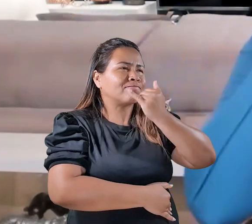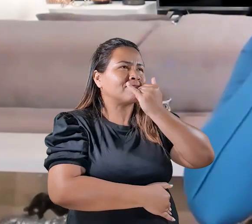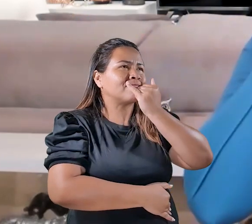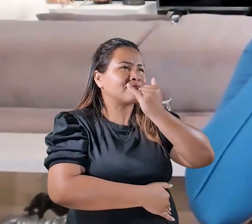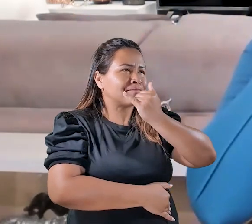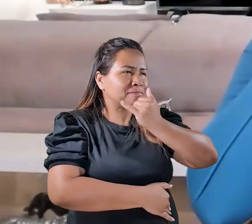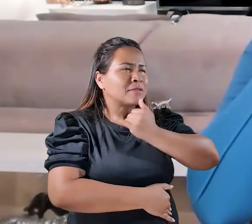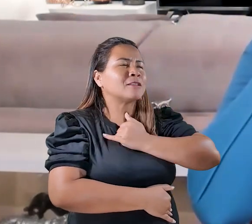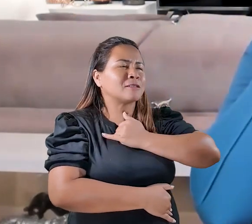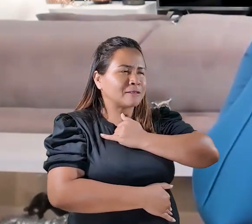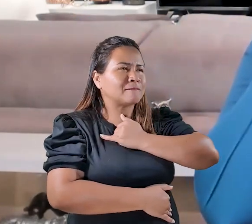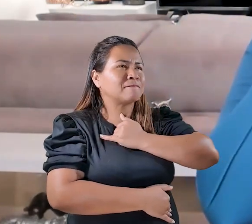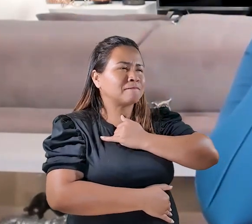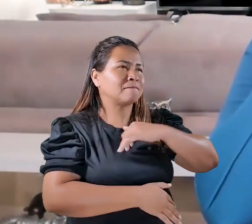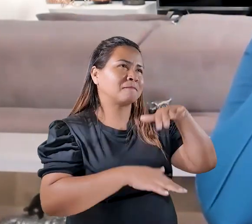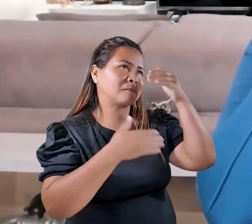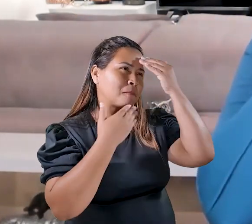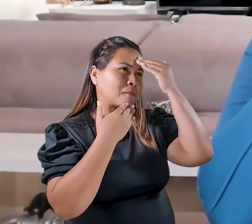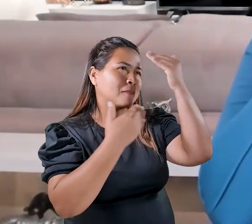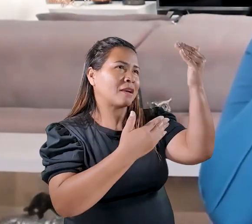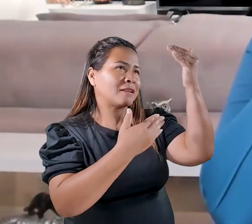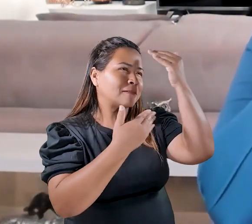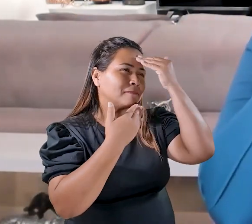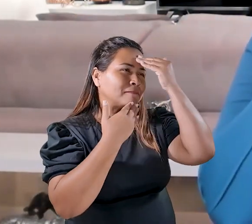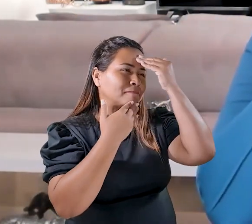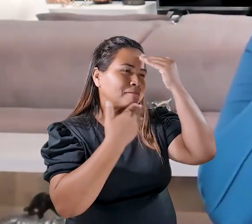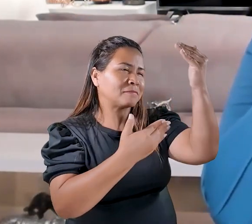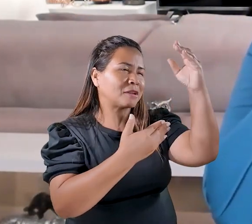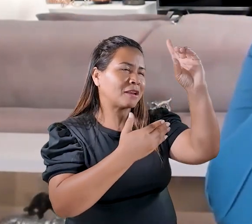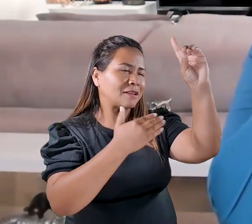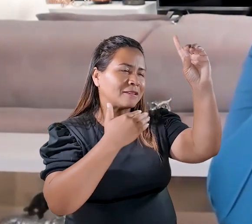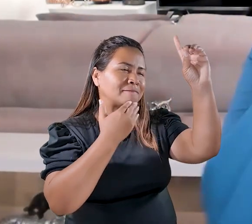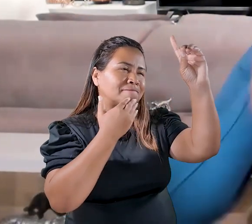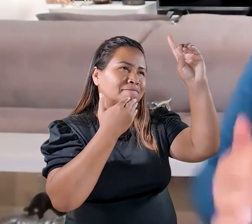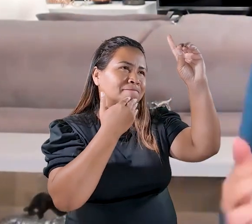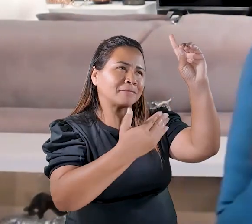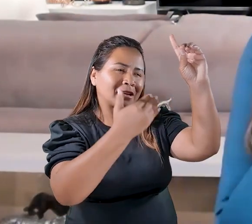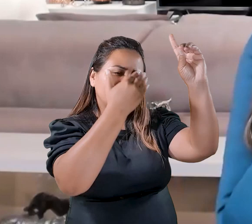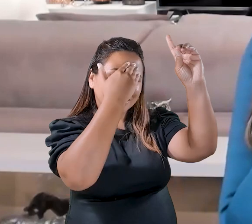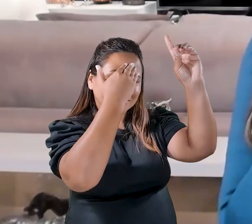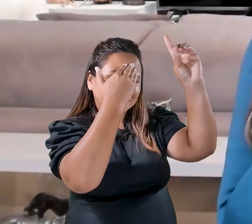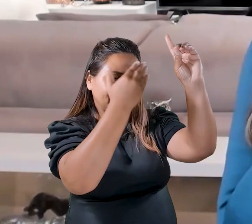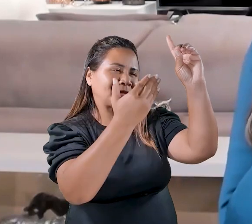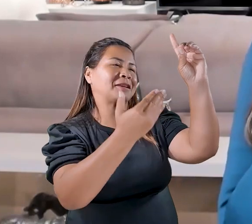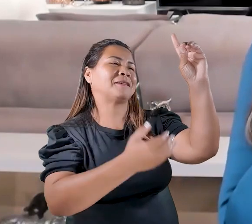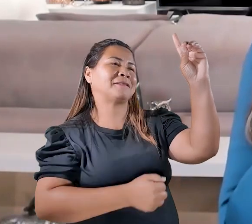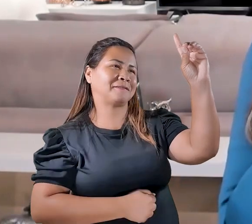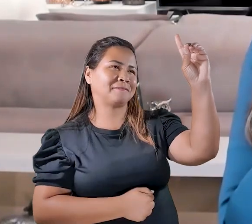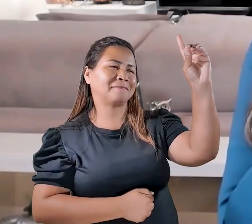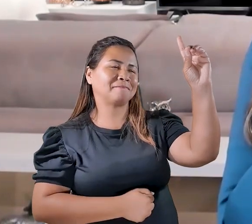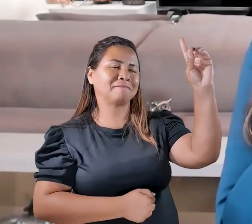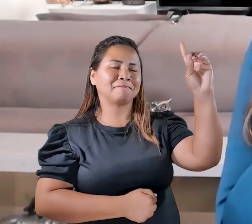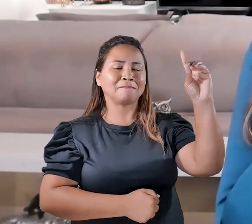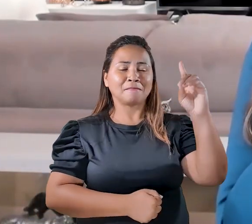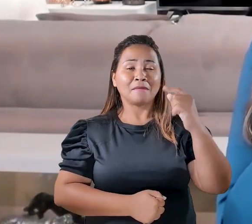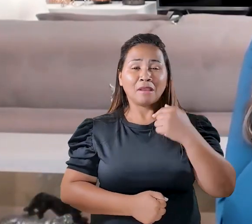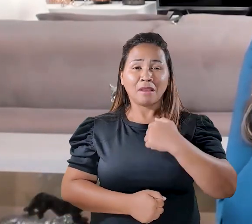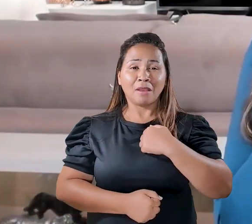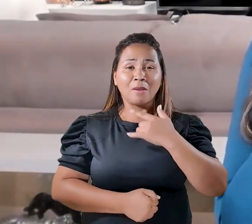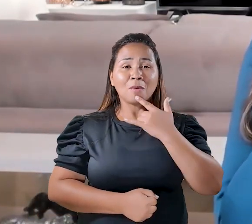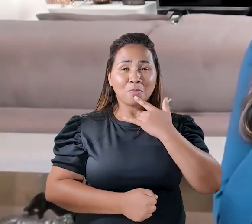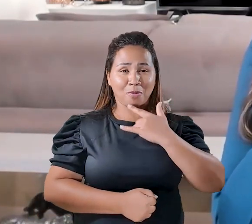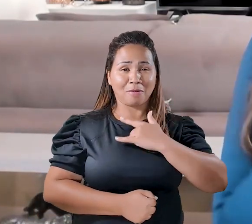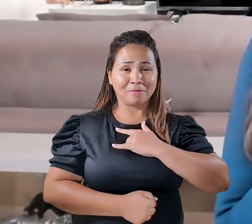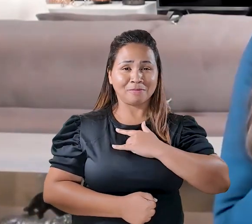perdoa. Obrigada. Obrigada. Obrigada. Eu me amo. Eu me